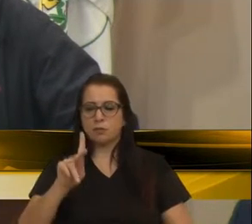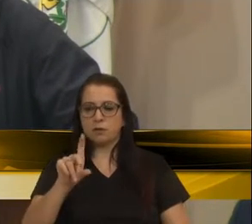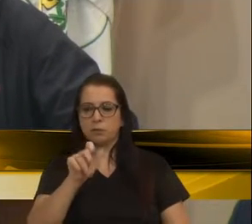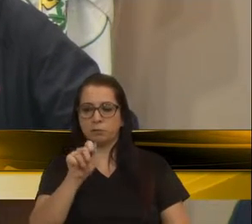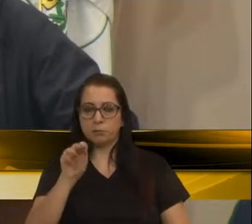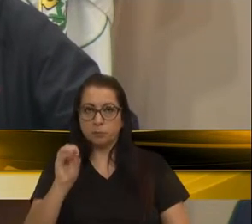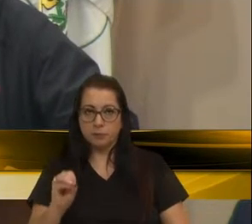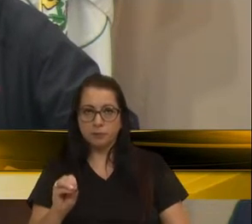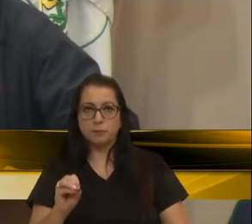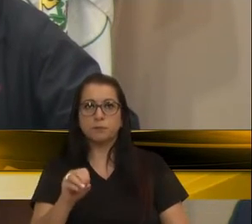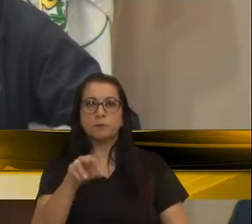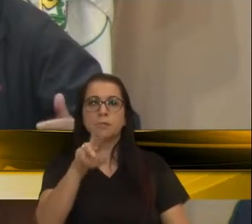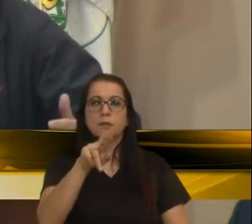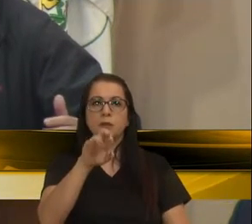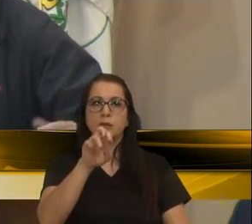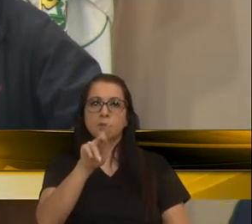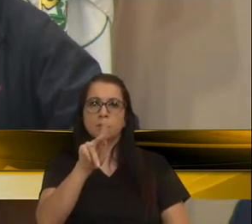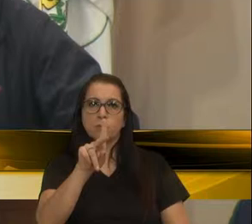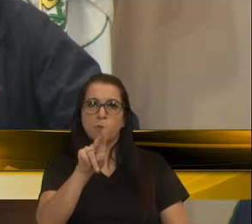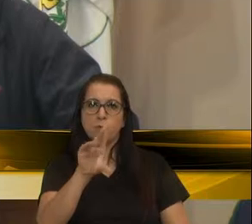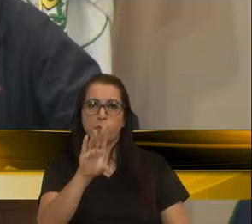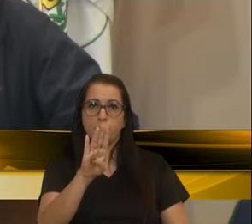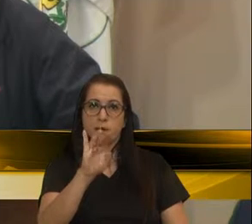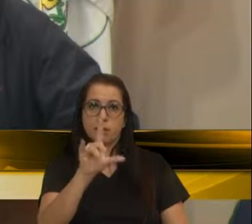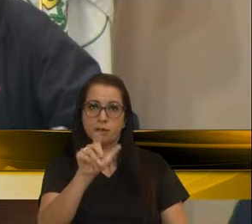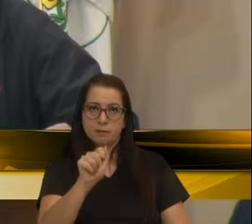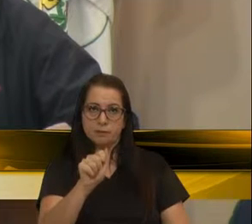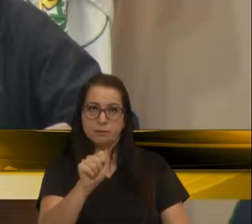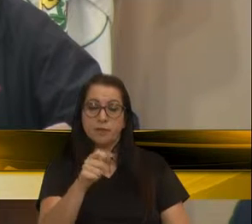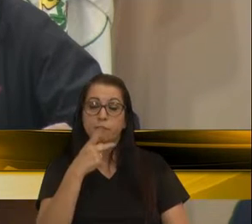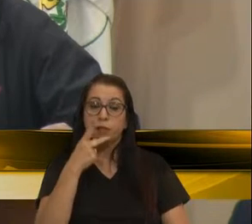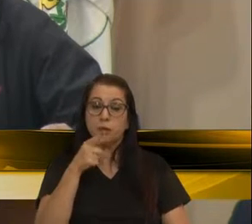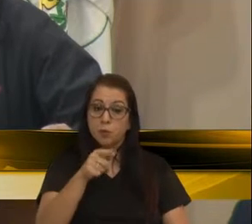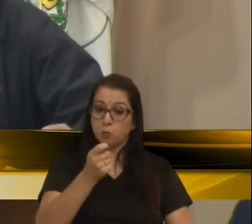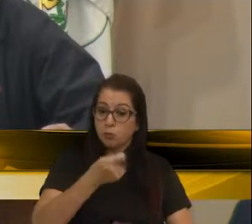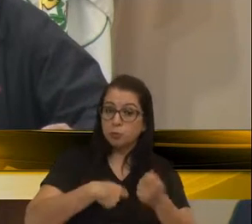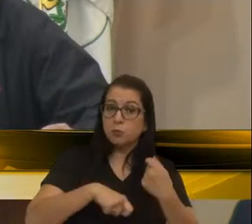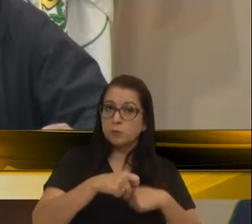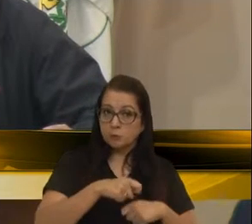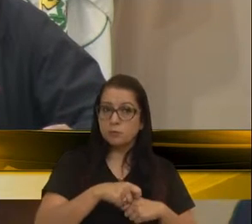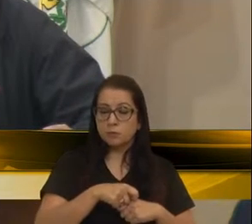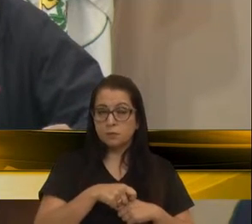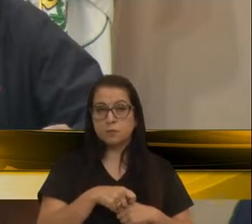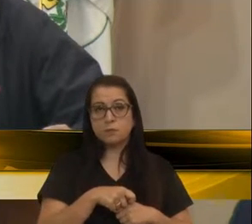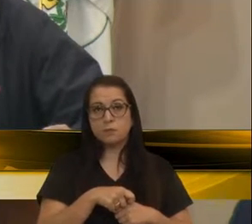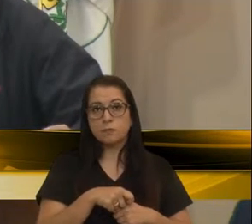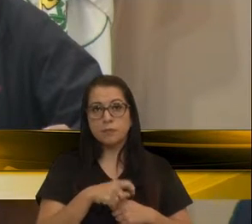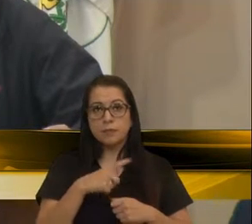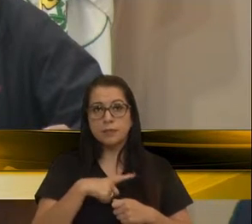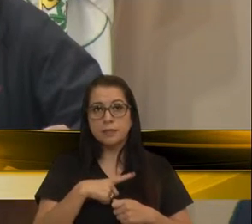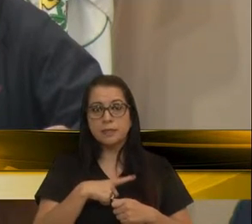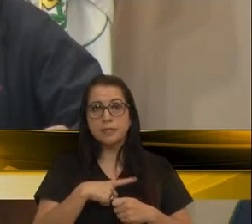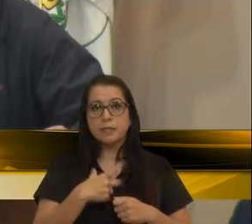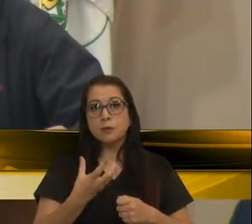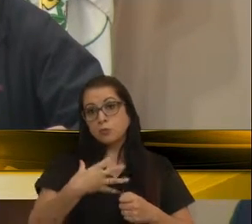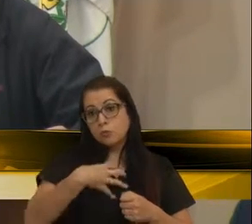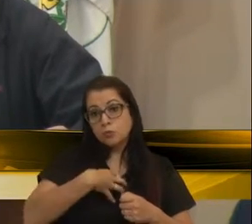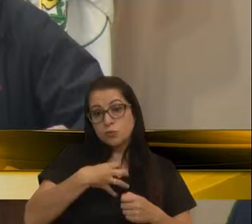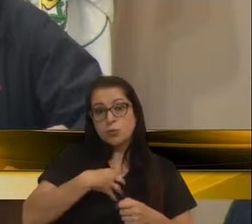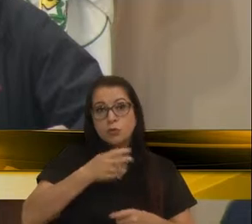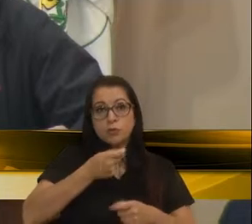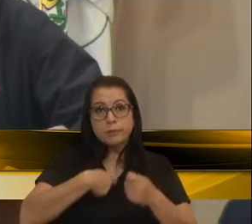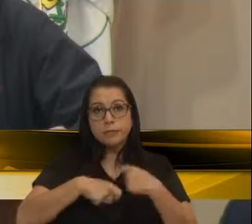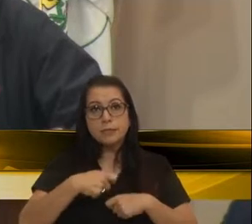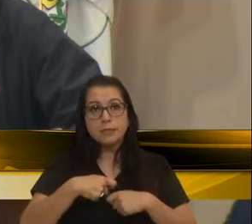obra República, ele coloca que o administrador, ele tem que ter uma forma de